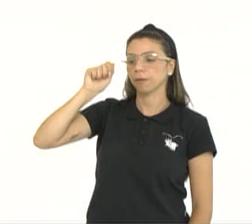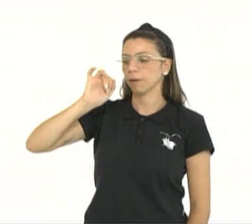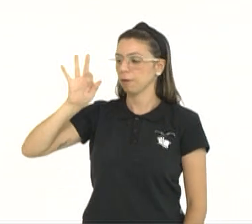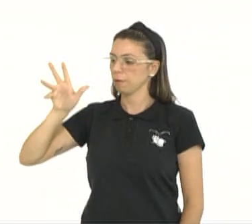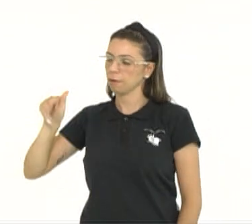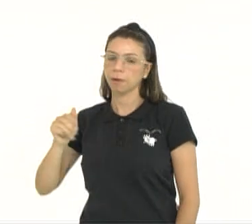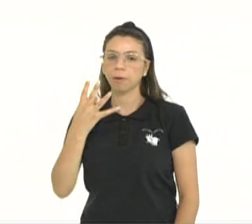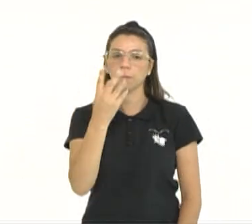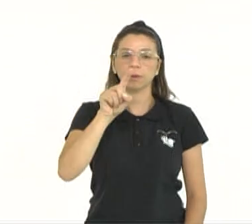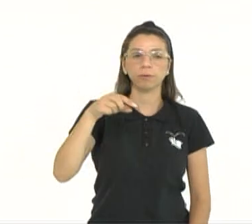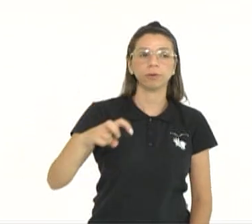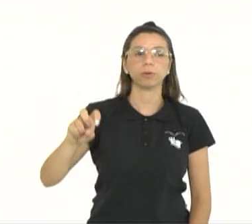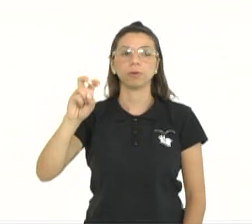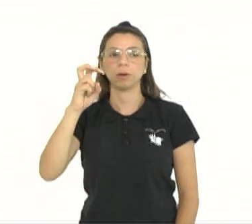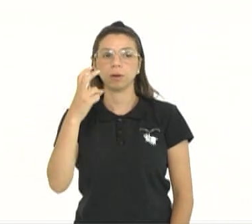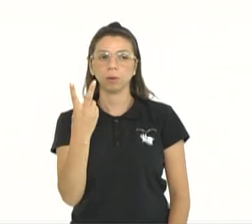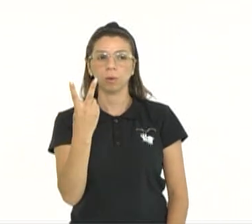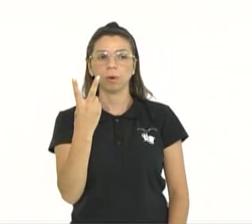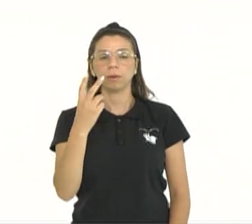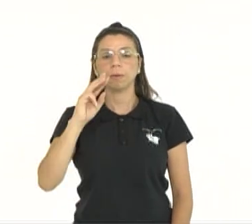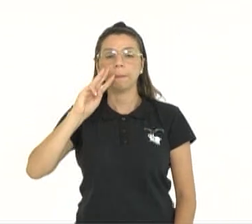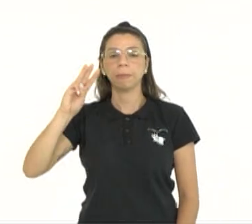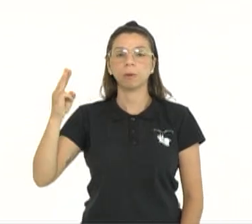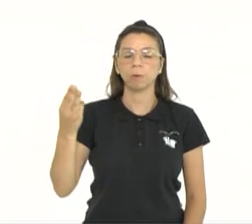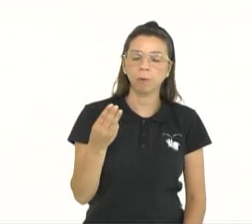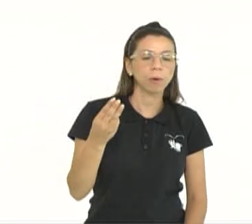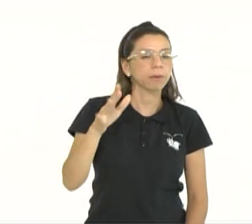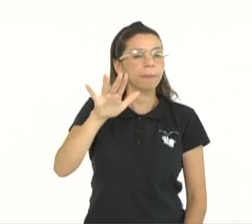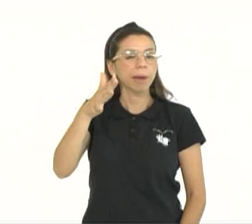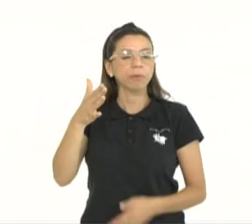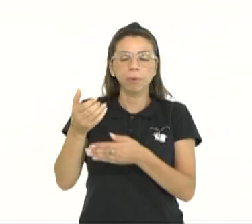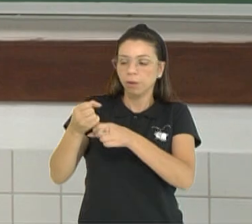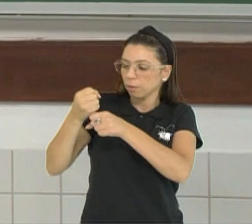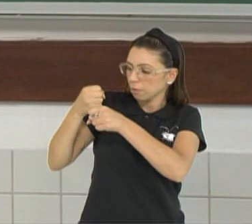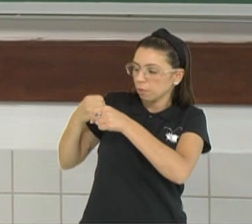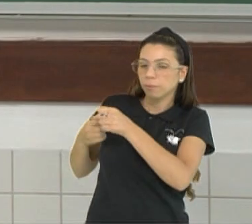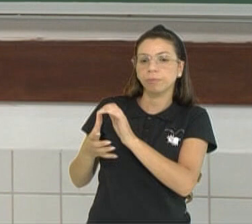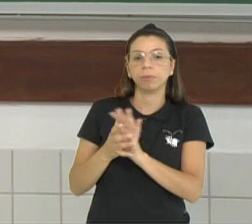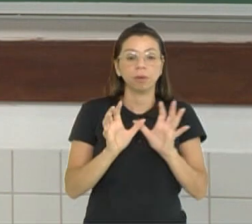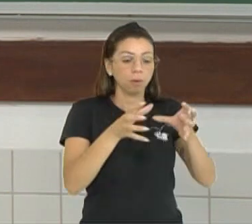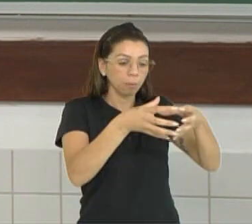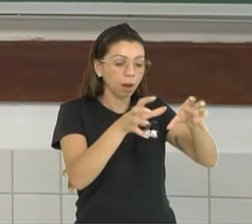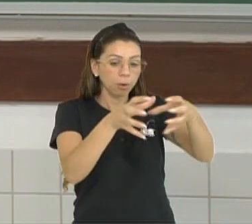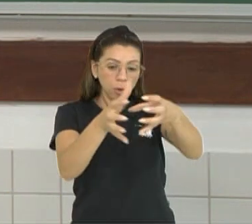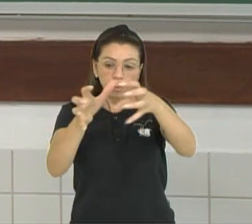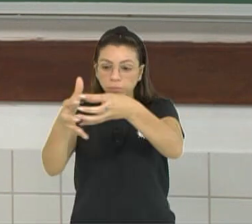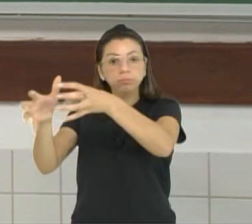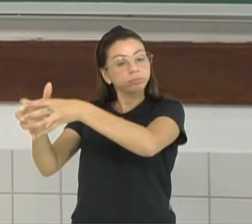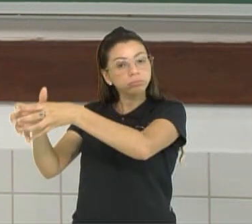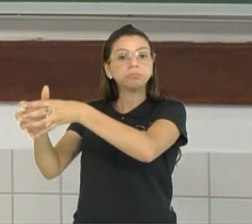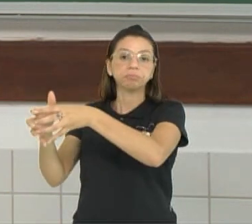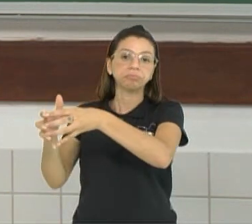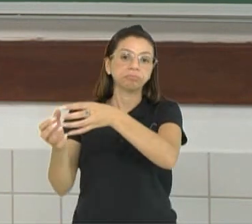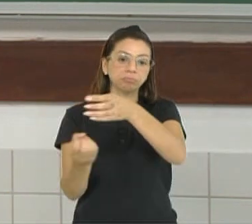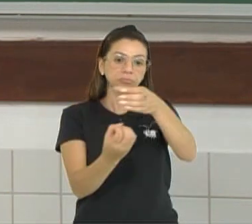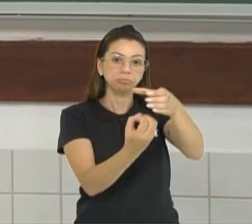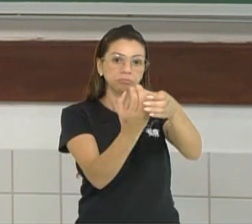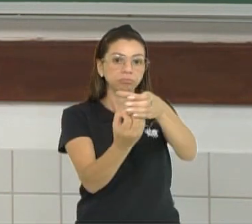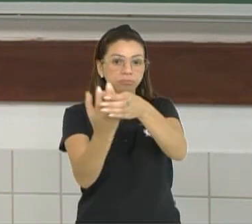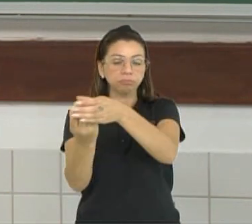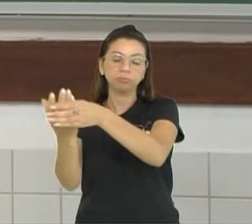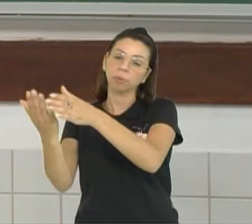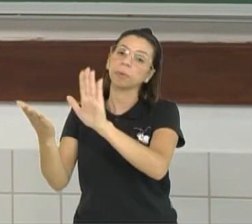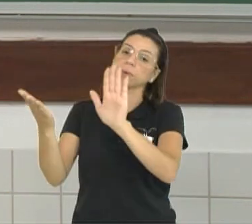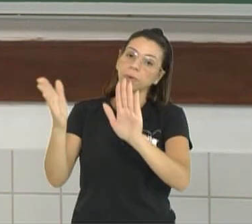4,2 milhões e 1 milhão de anos atrás e eles se dividiram em várias espécies. Então veja, nós temos